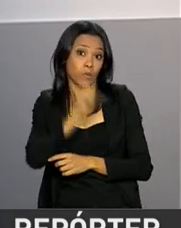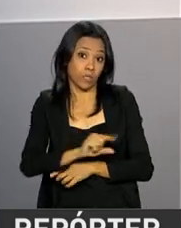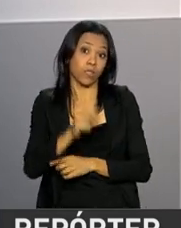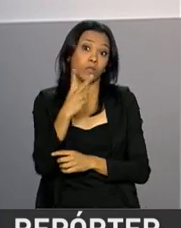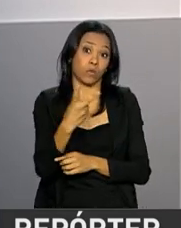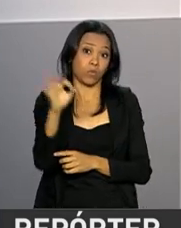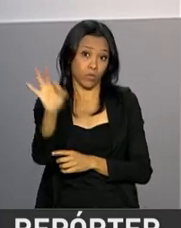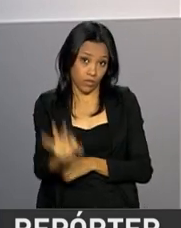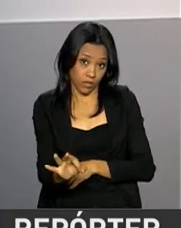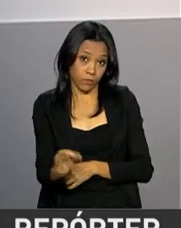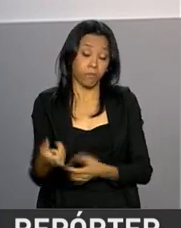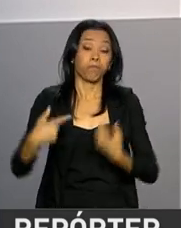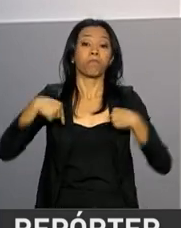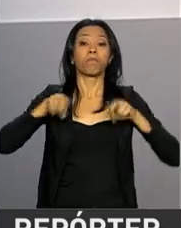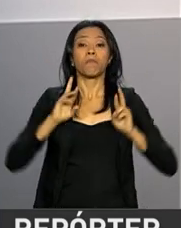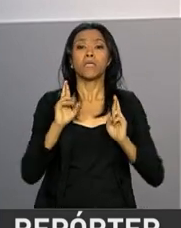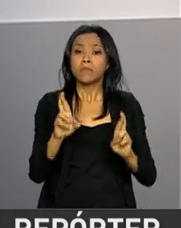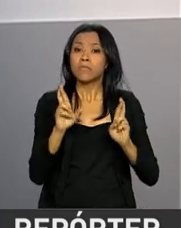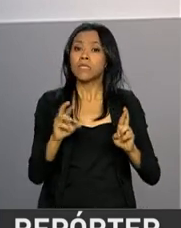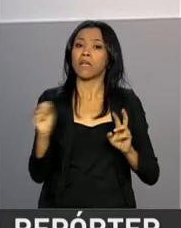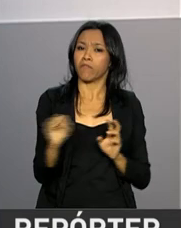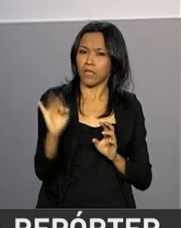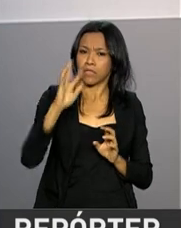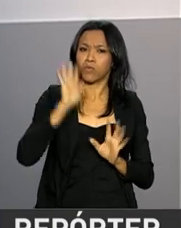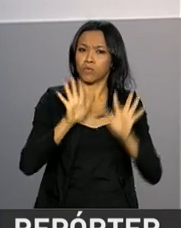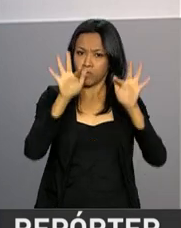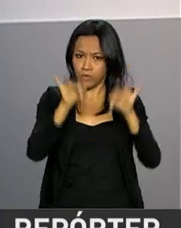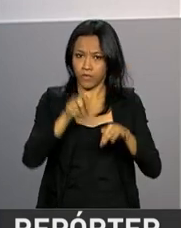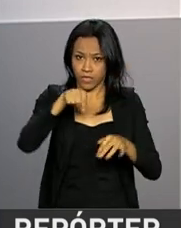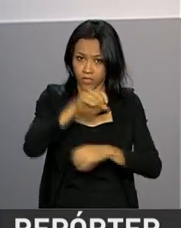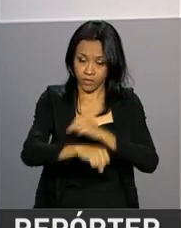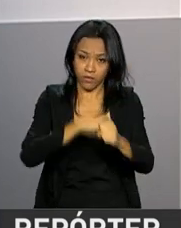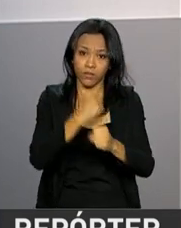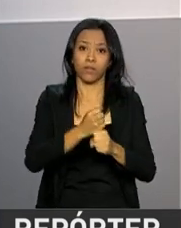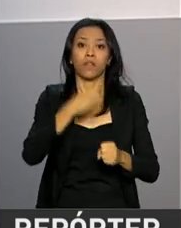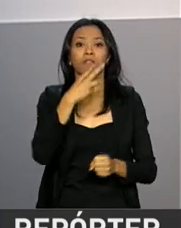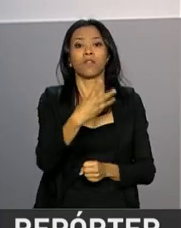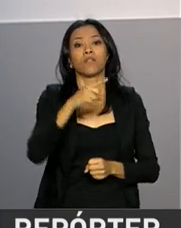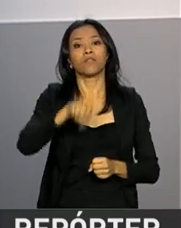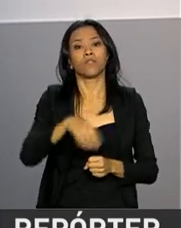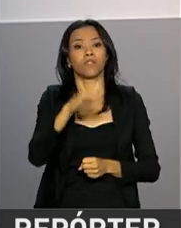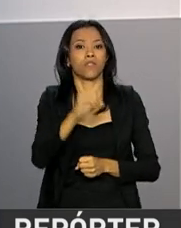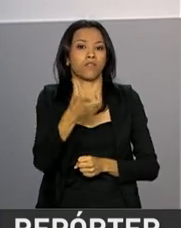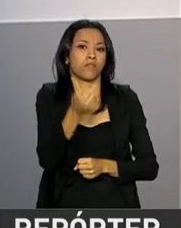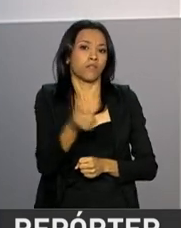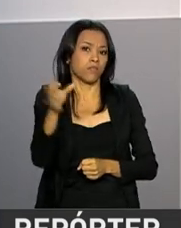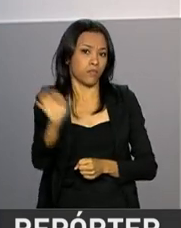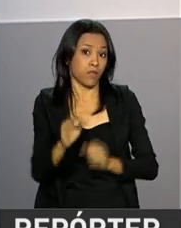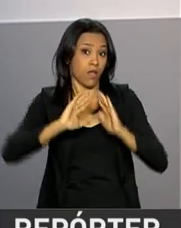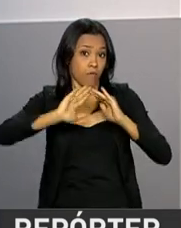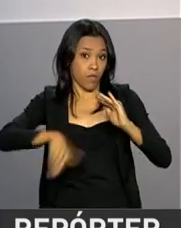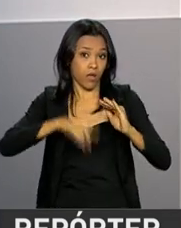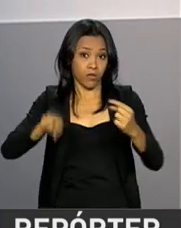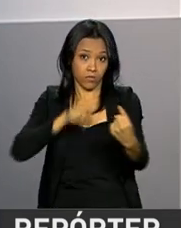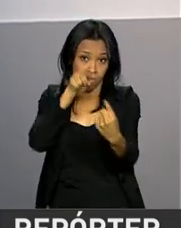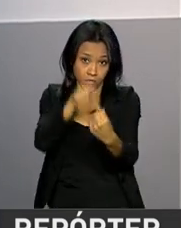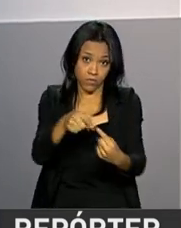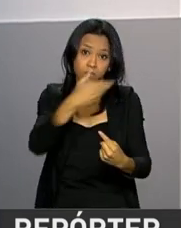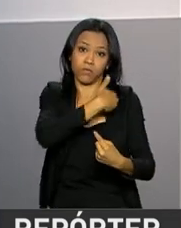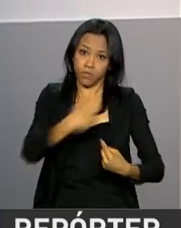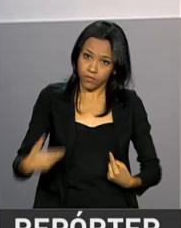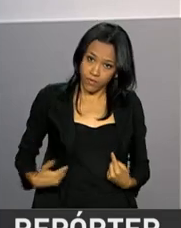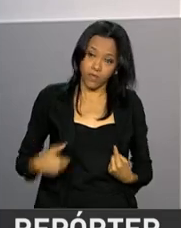cento já a expectativa de inflação ao final deste ano é de 3,06 por cento abaixo do centro da meta estabelecida